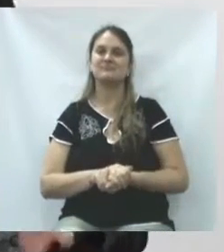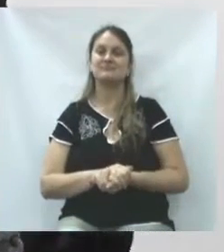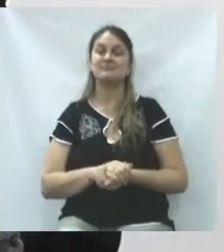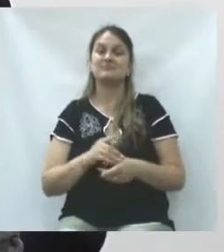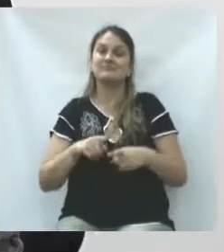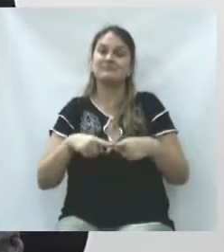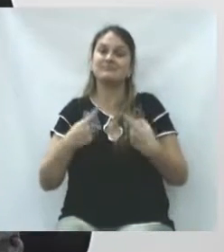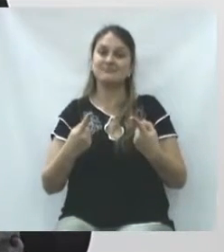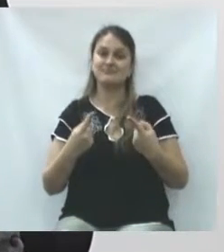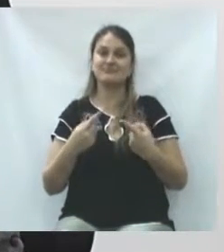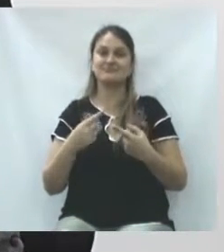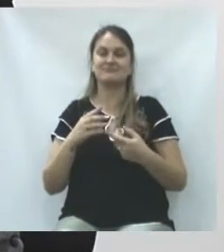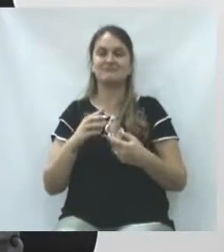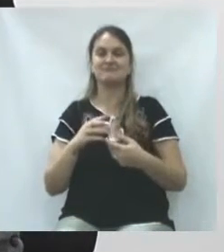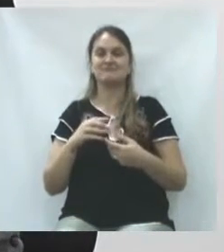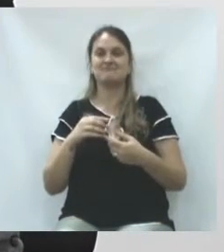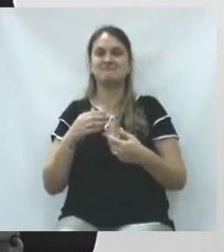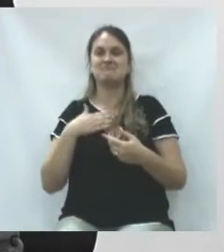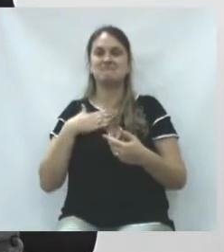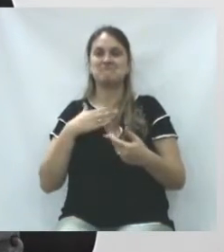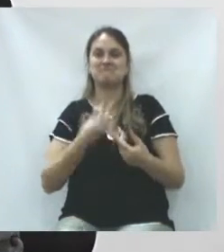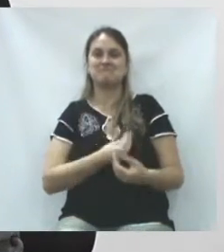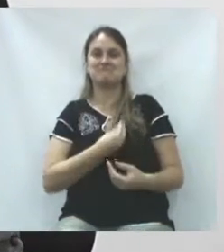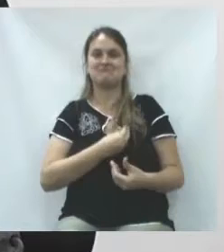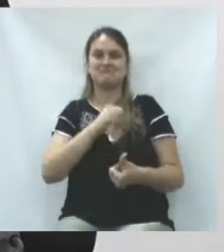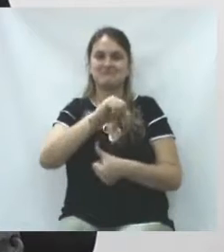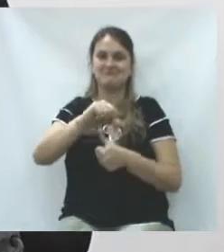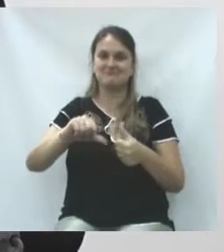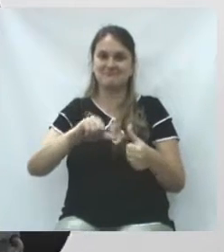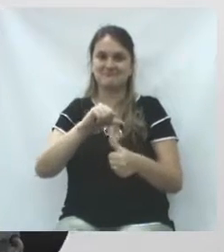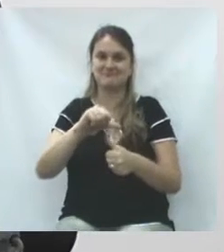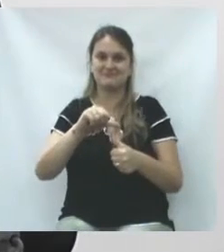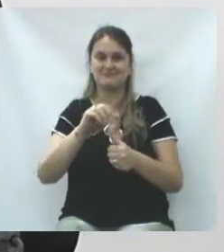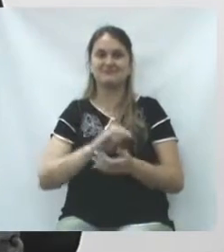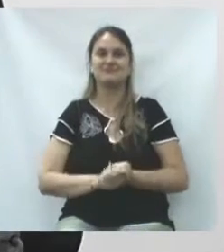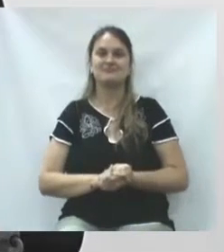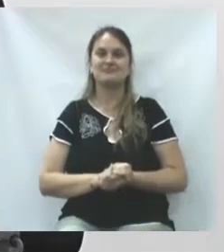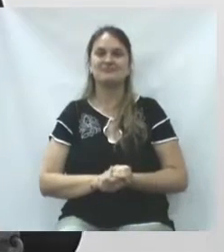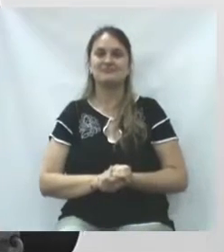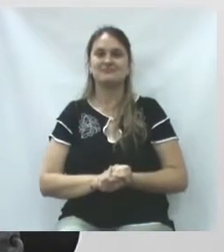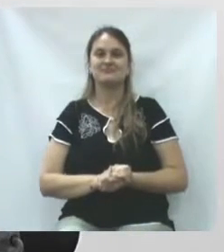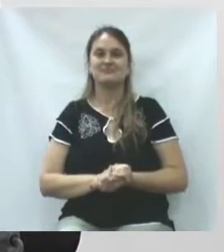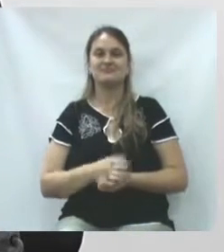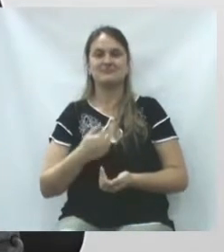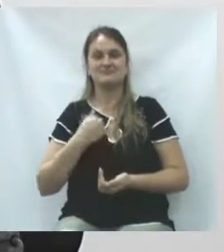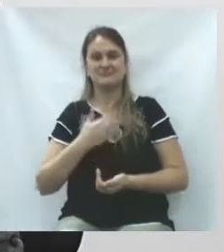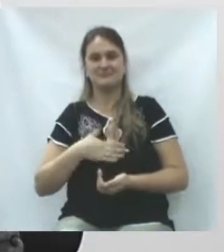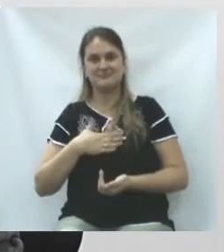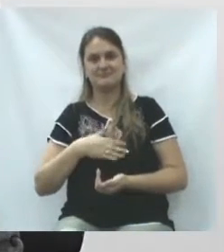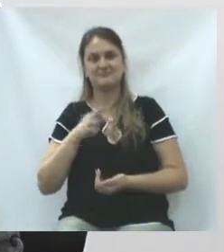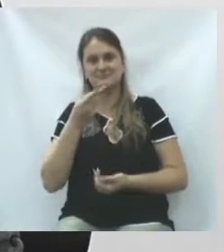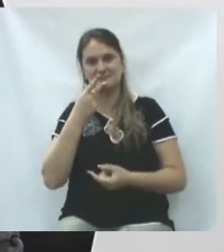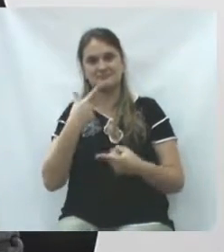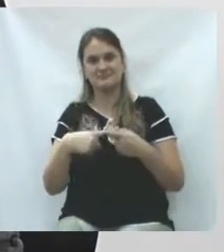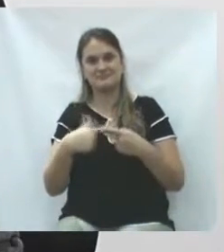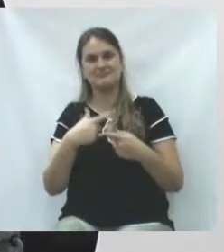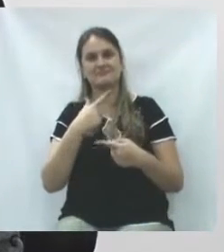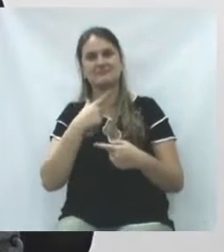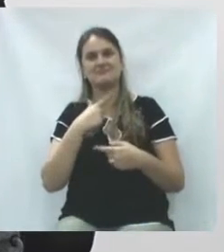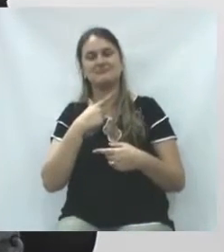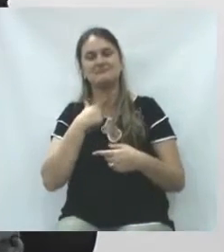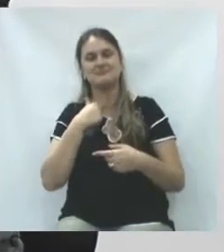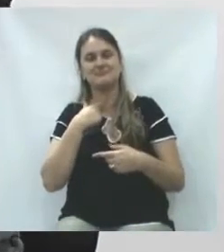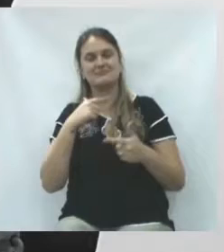destino que mudasse alguma coisa nesse sentido. Gostaria de dizer o porquê do desejo de ser professor, de